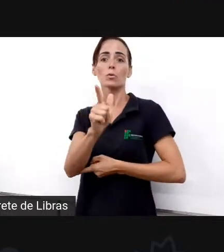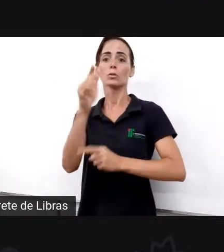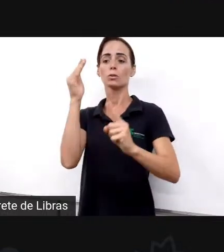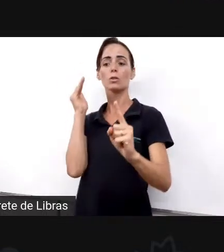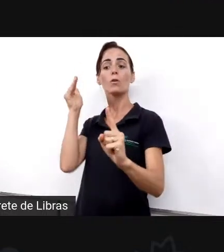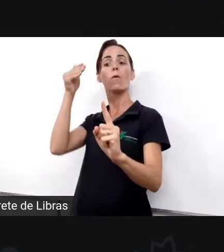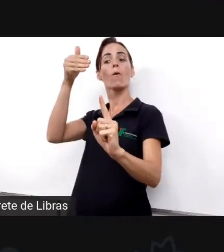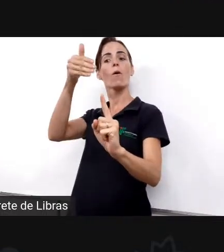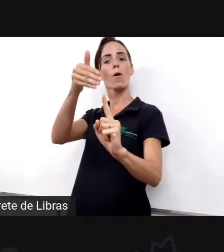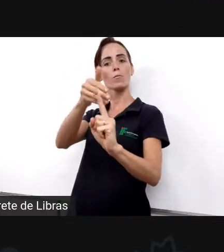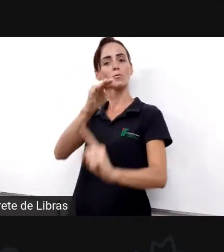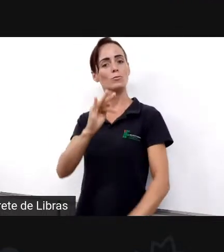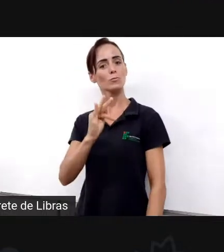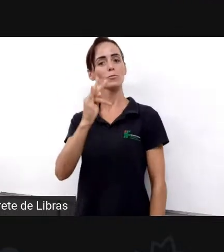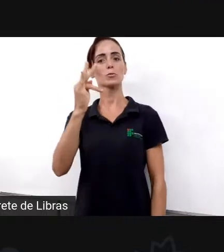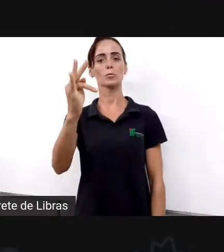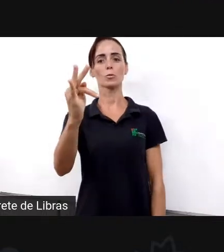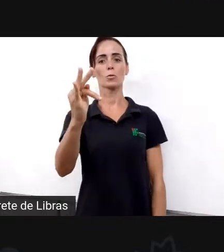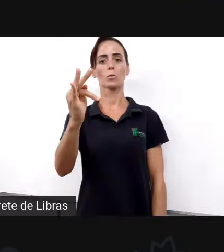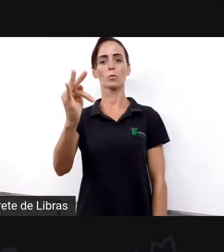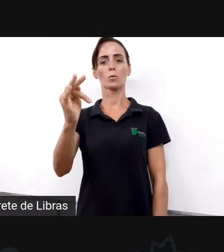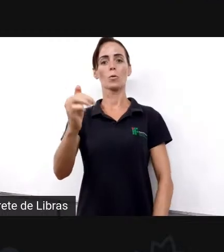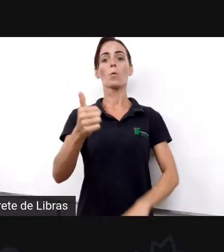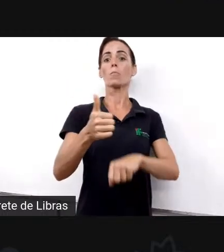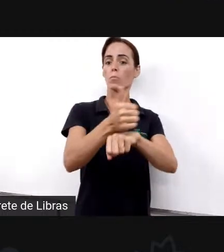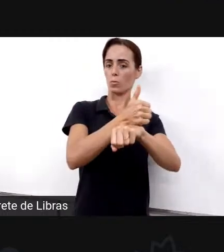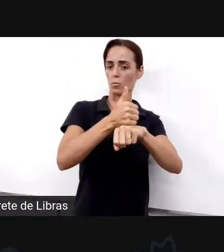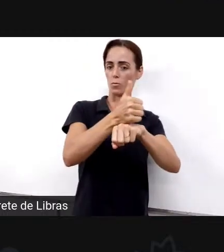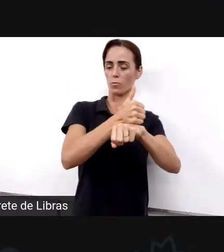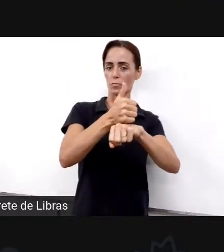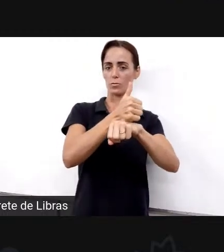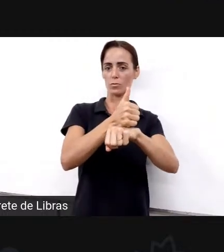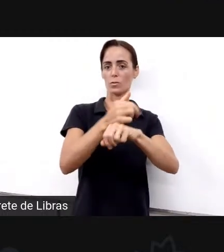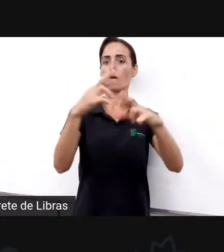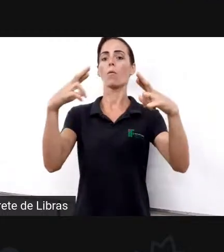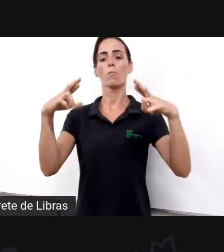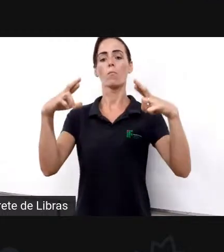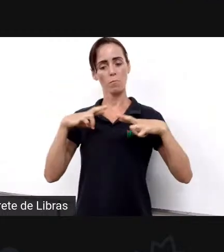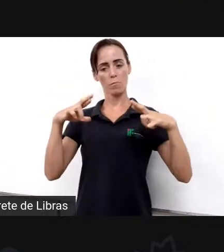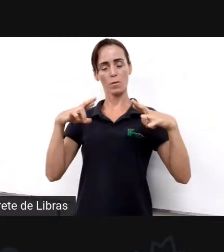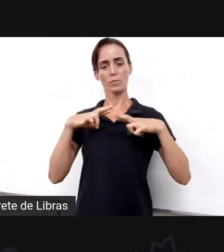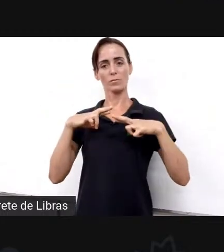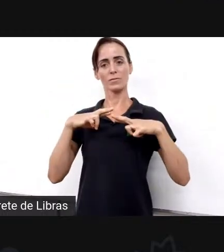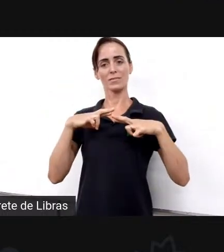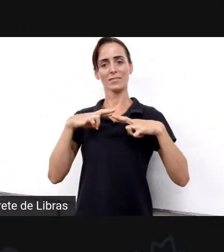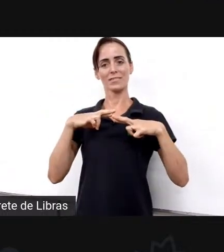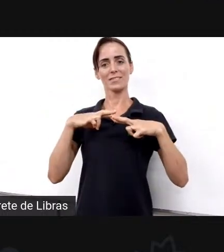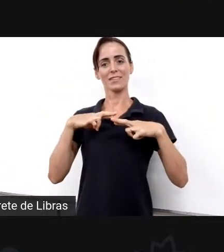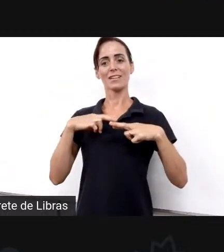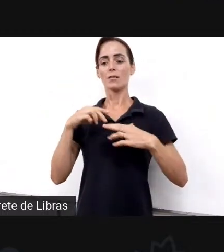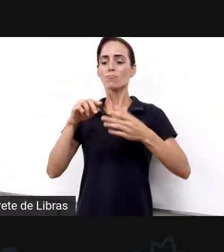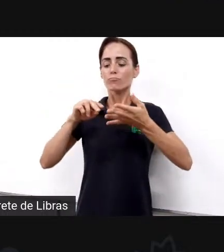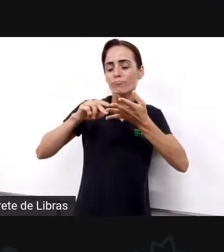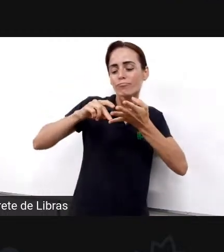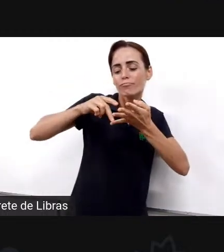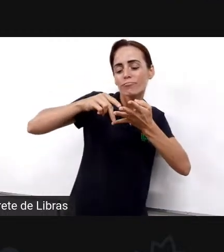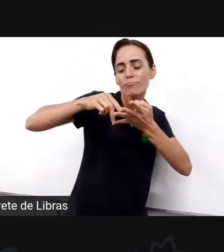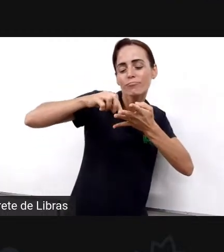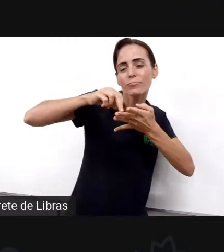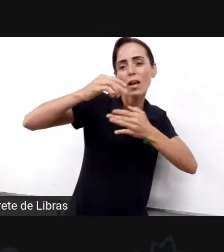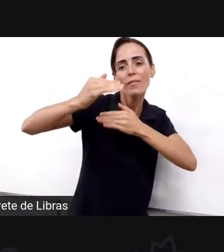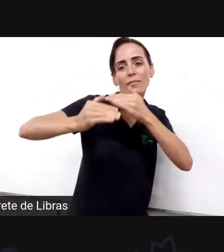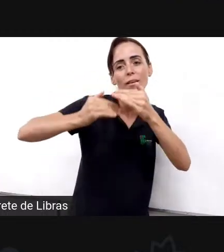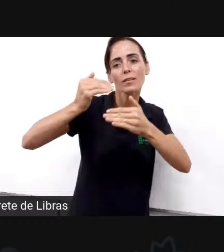objetivos, pessoais e profissionais, e que este seja apenas mais um degrau em seu crescimento